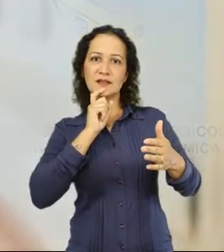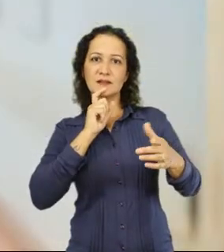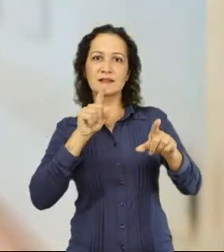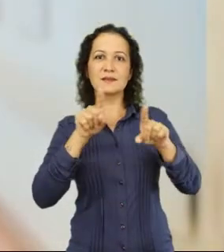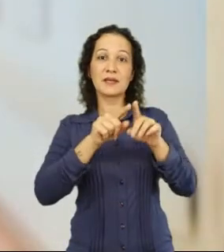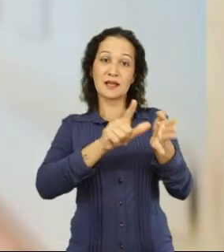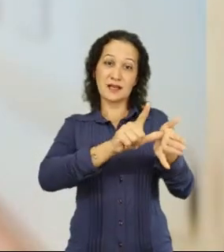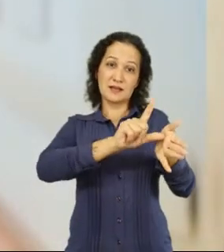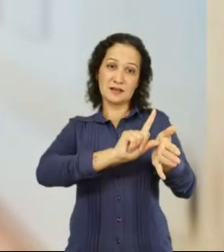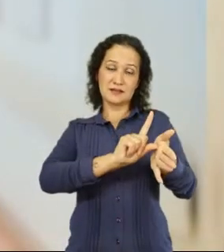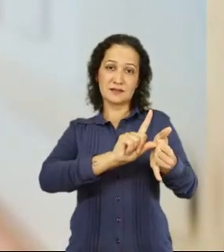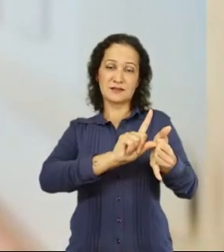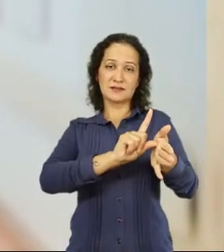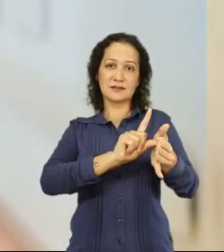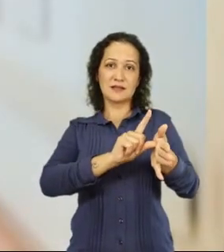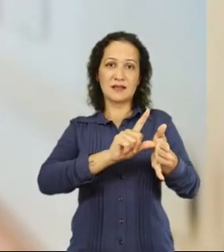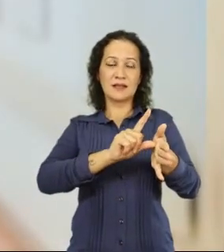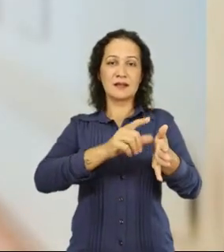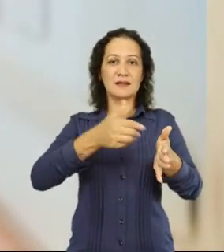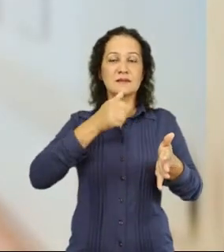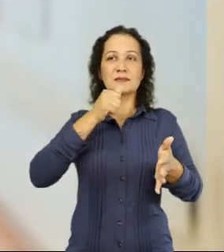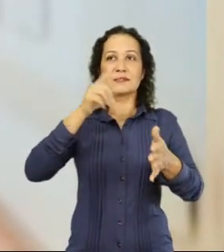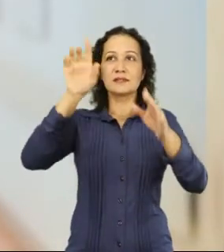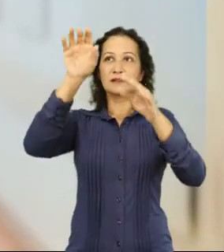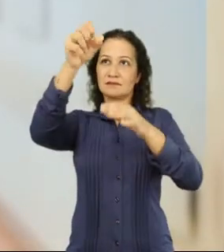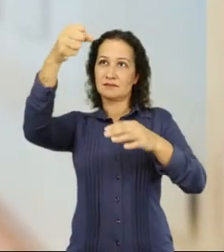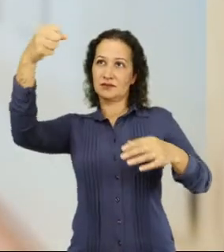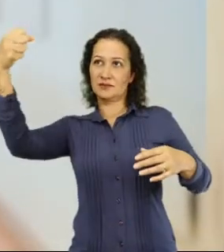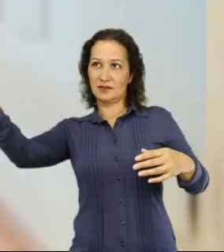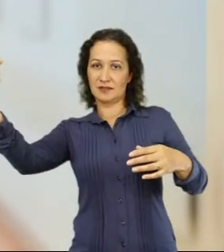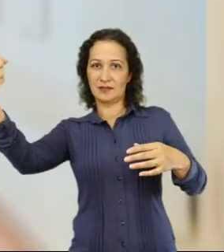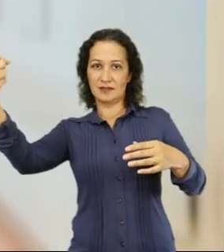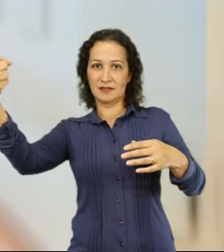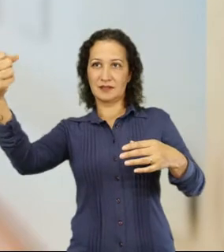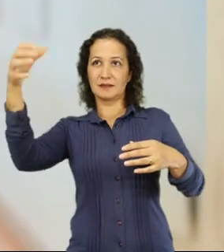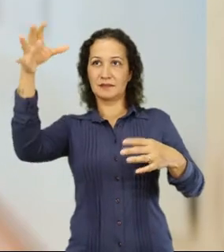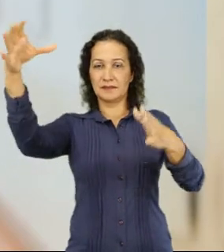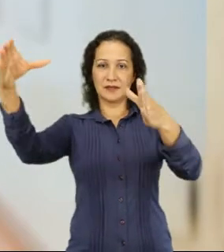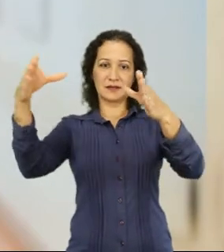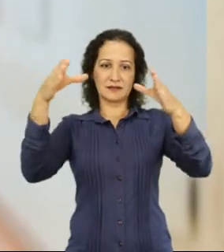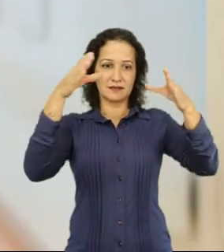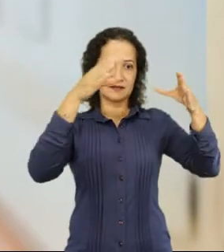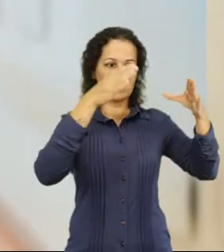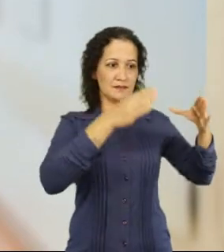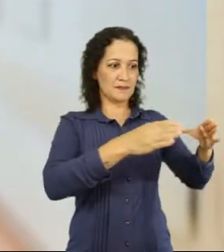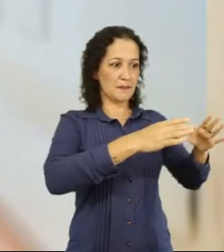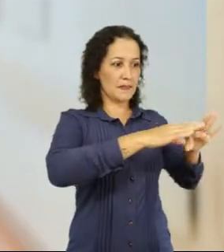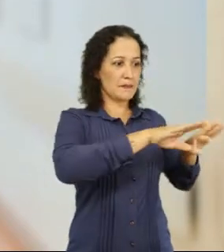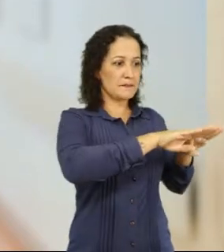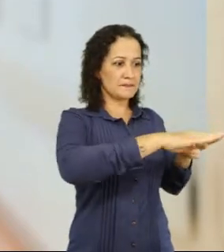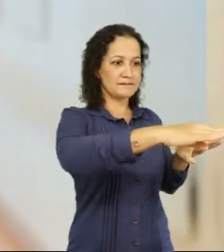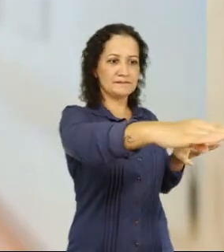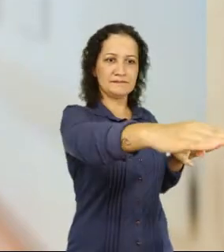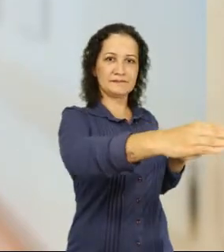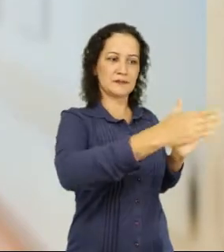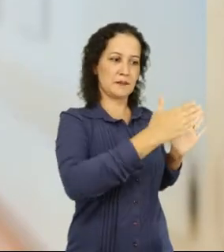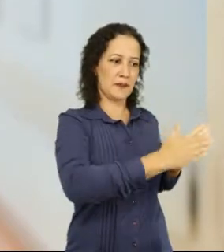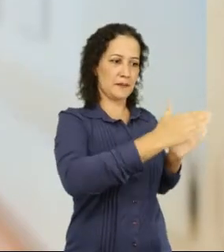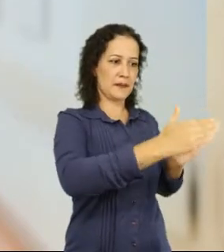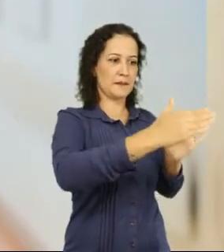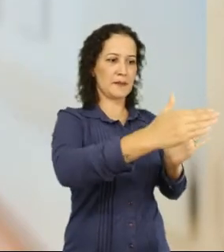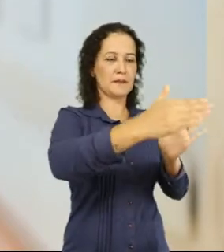antes disso, é importante que elas sejam retiradas do refrigerador e mantidas, por exemplo, em bancada, até